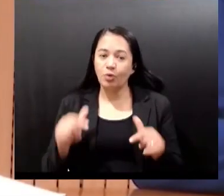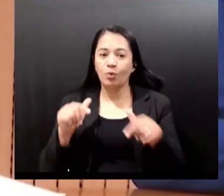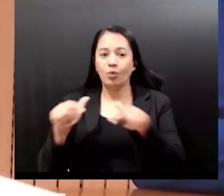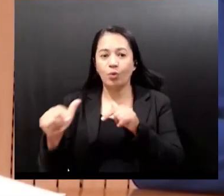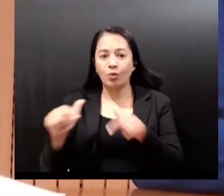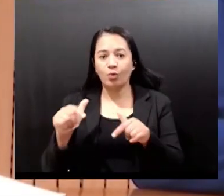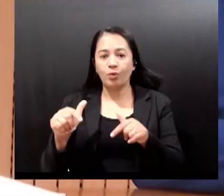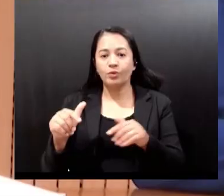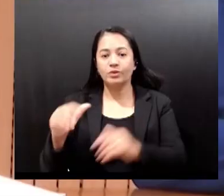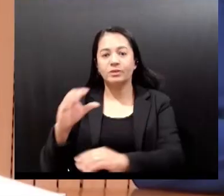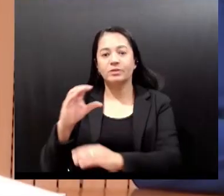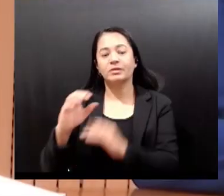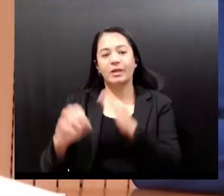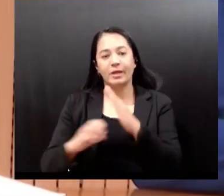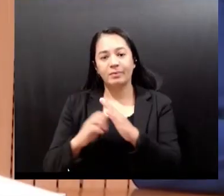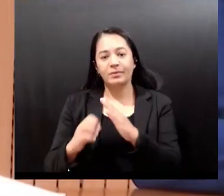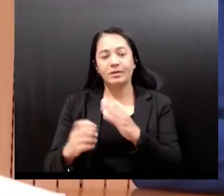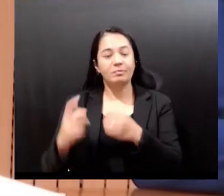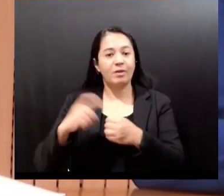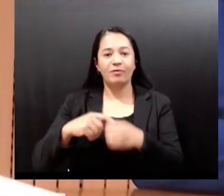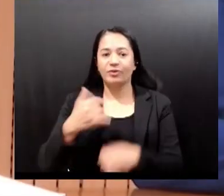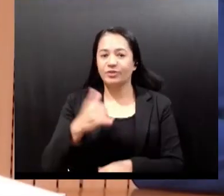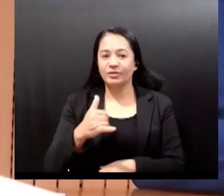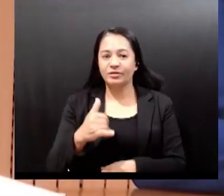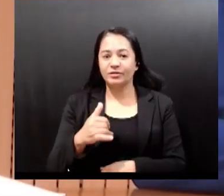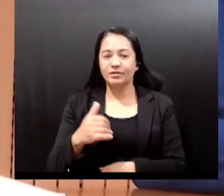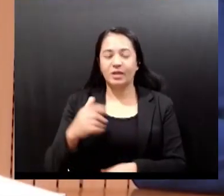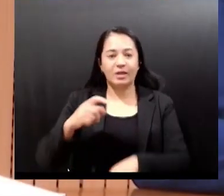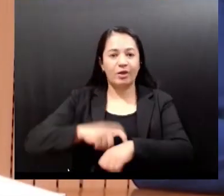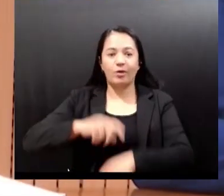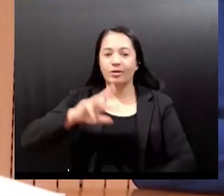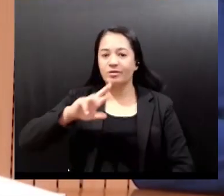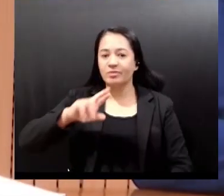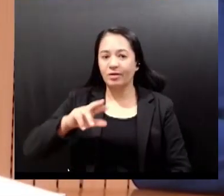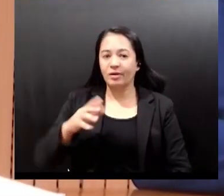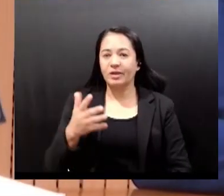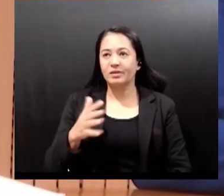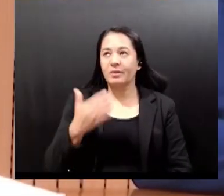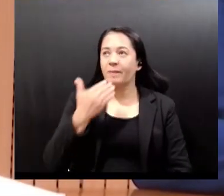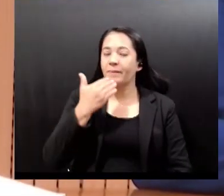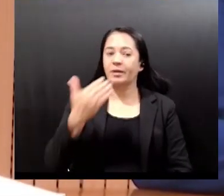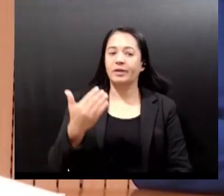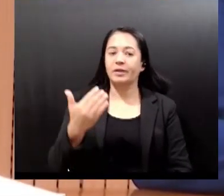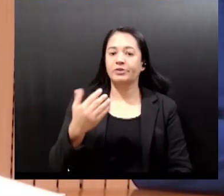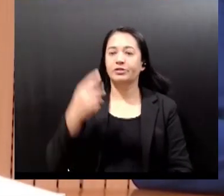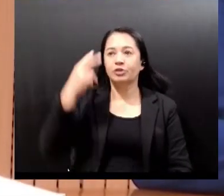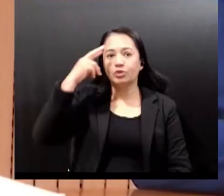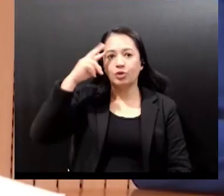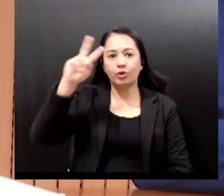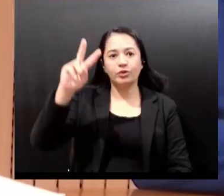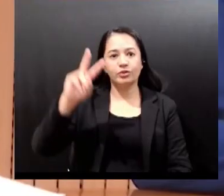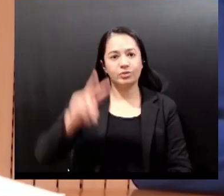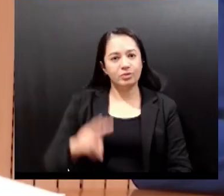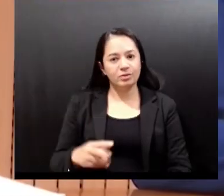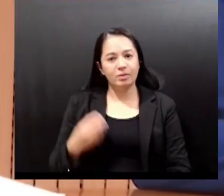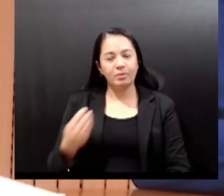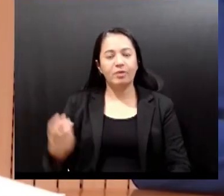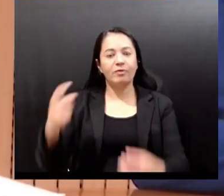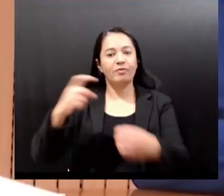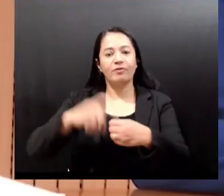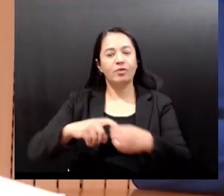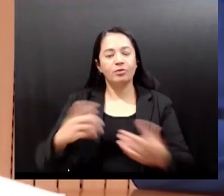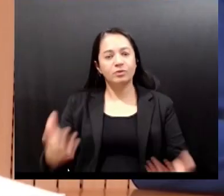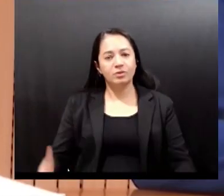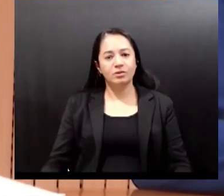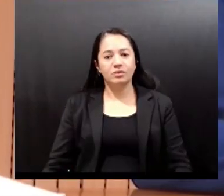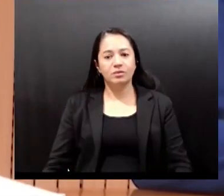poder religar não são automáticos. E às vezes eles pedem 48 ou até mais horas para poder fazer o religamento